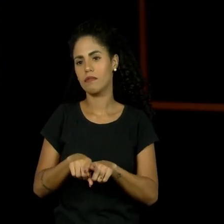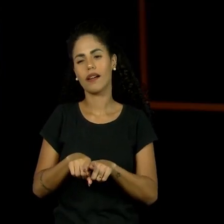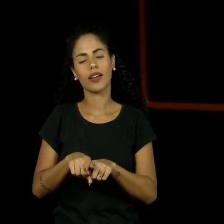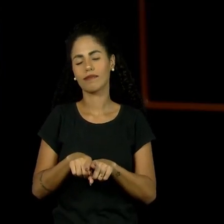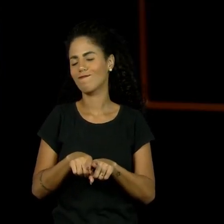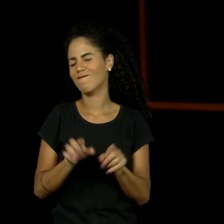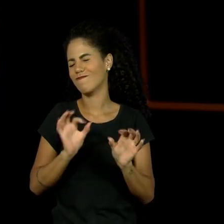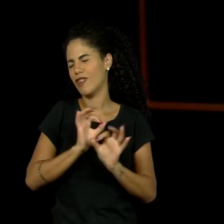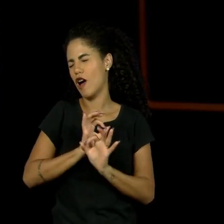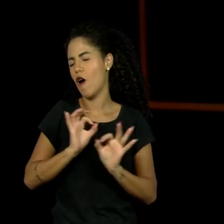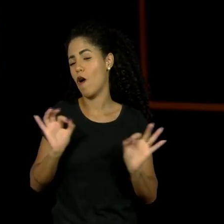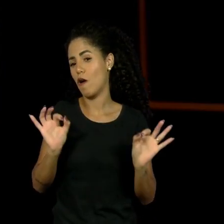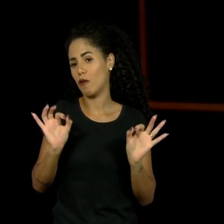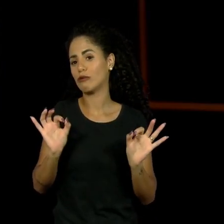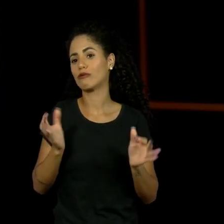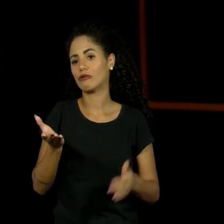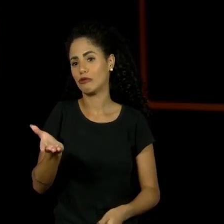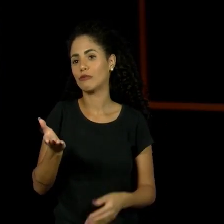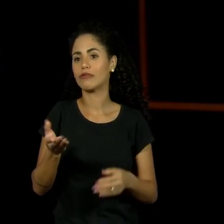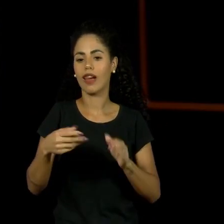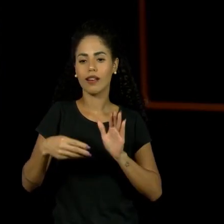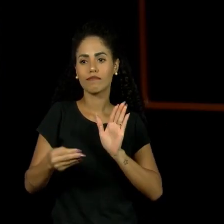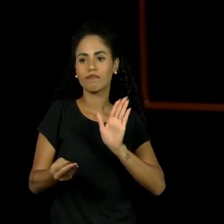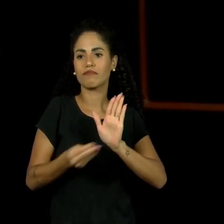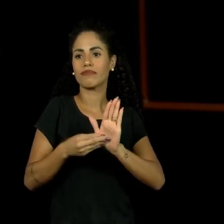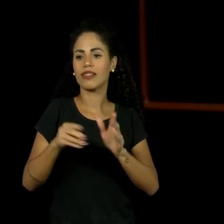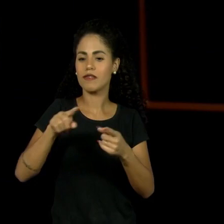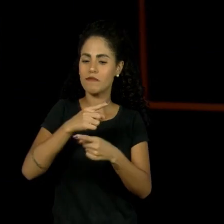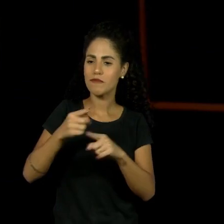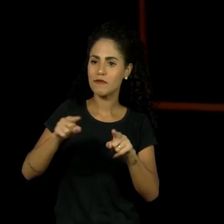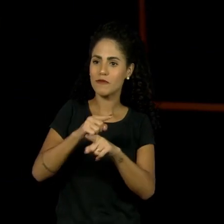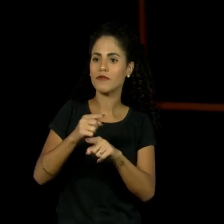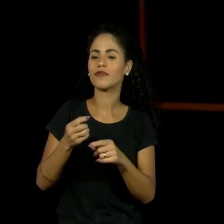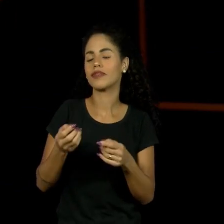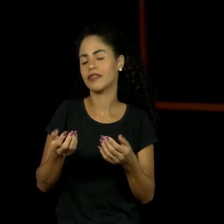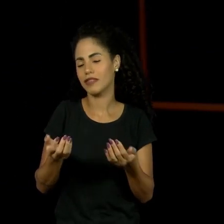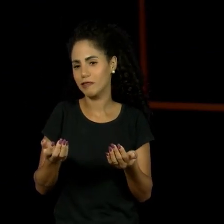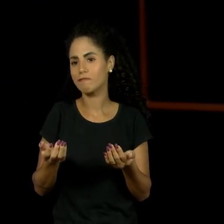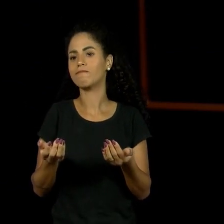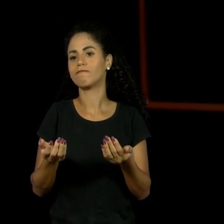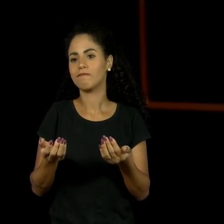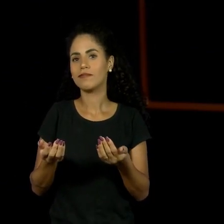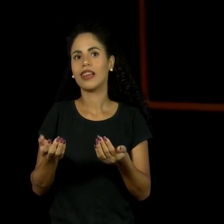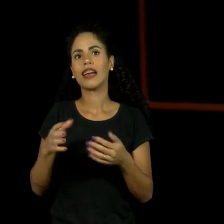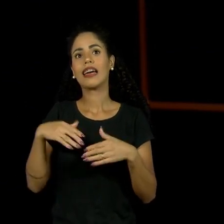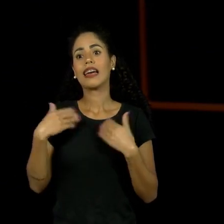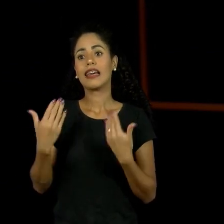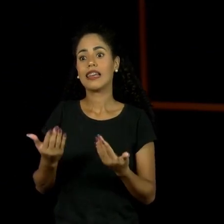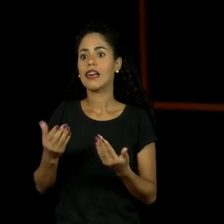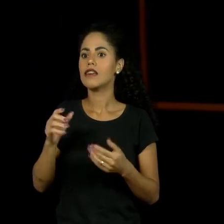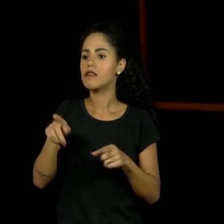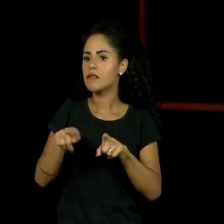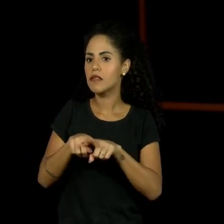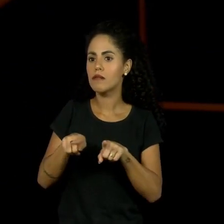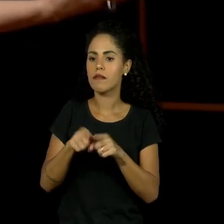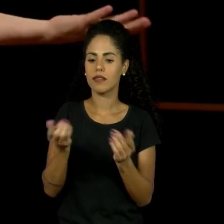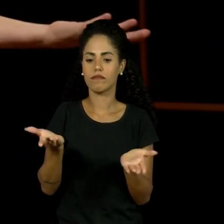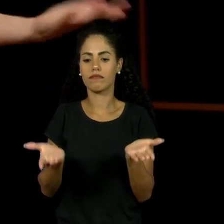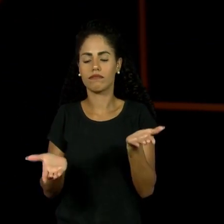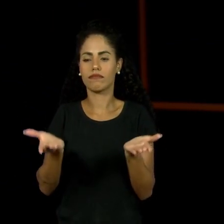mas personificado na música entre ele e ela. Mas se não houver esse